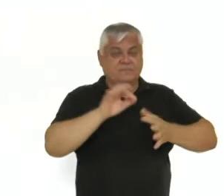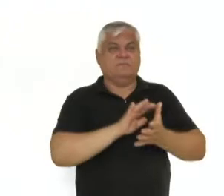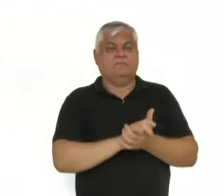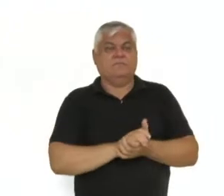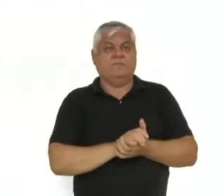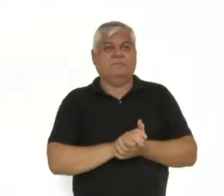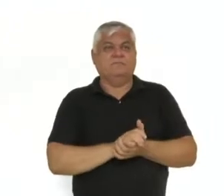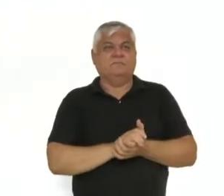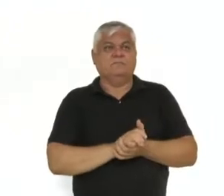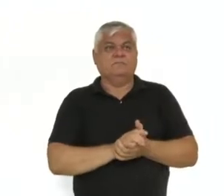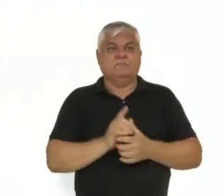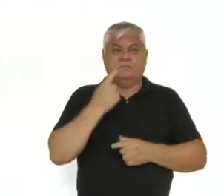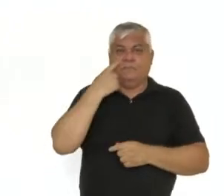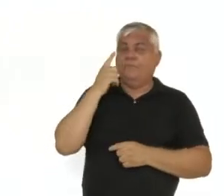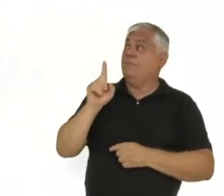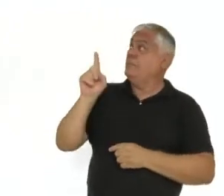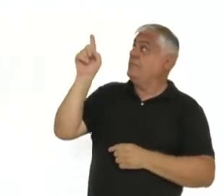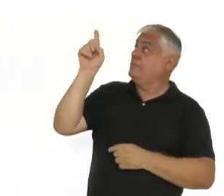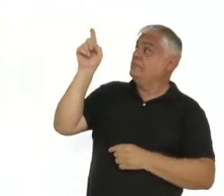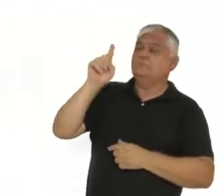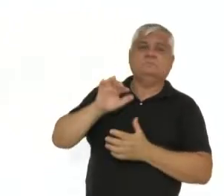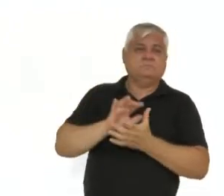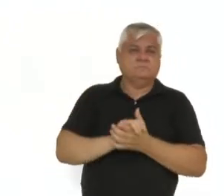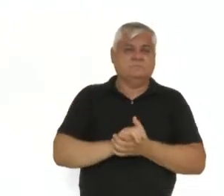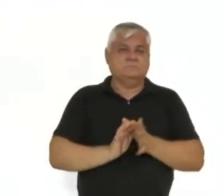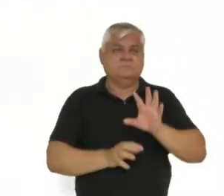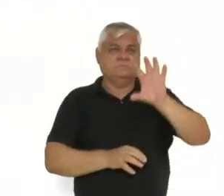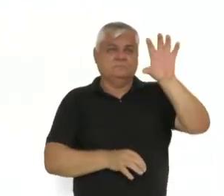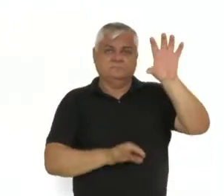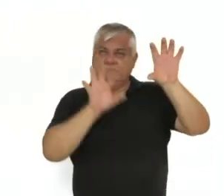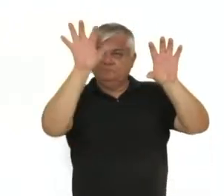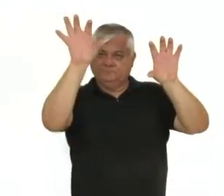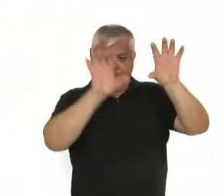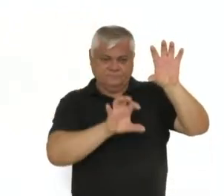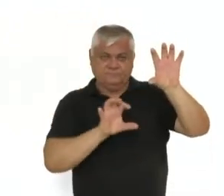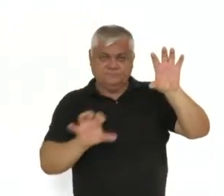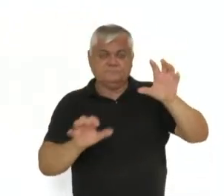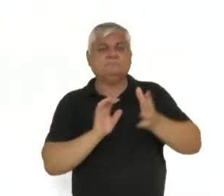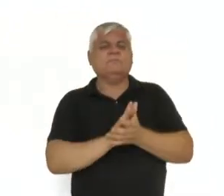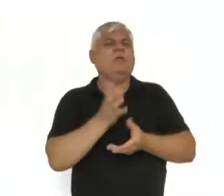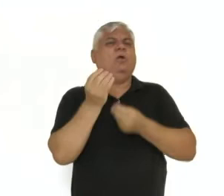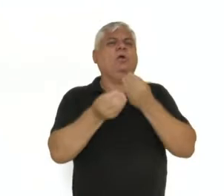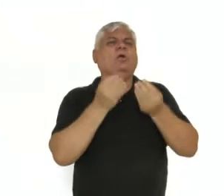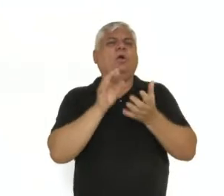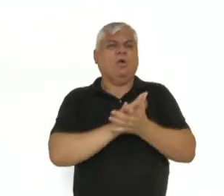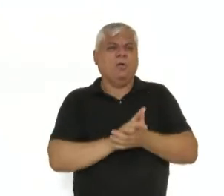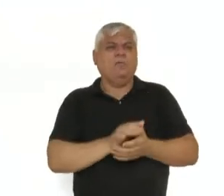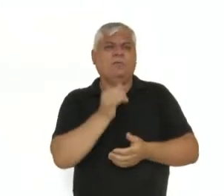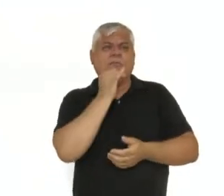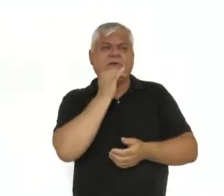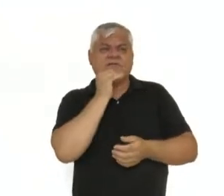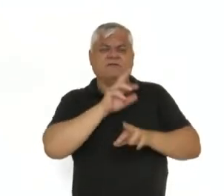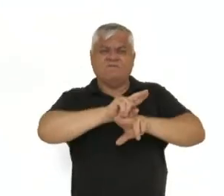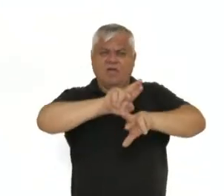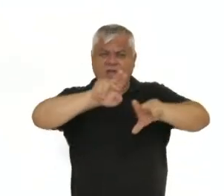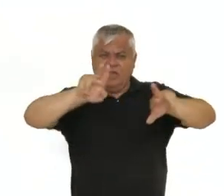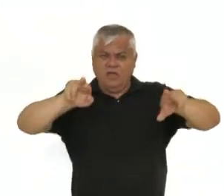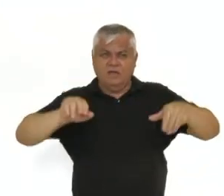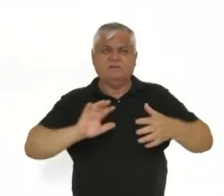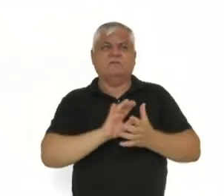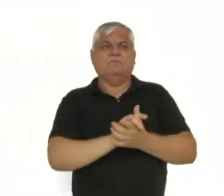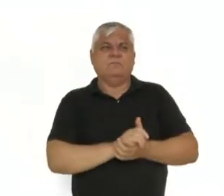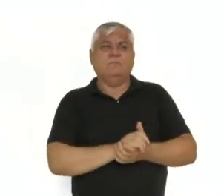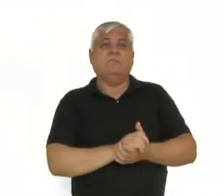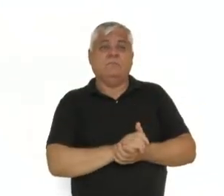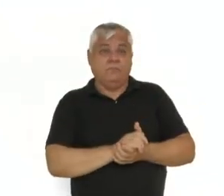quesito infográfico, nós observamos como se apresenta a distribuição fundiária em mais variadas áreas, ou seja,